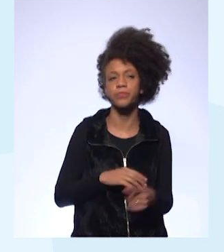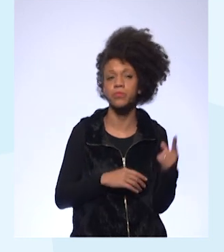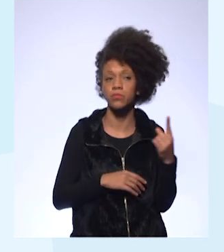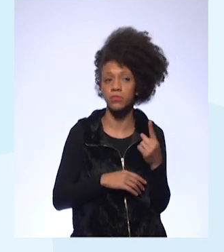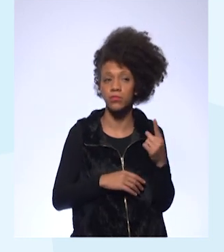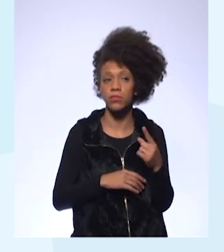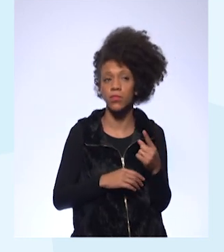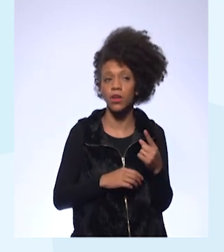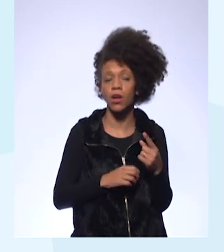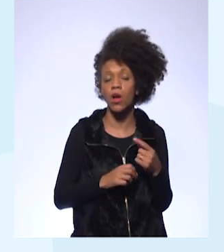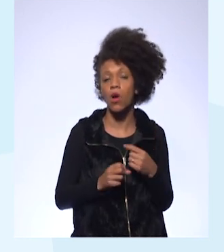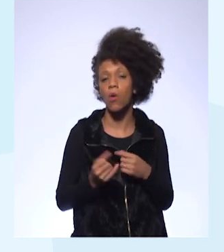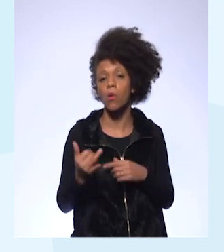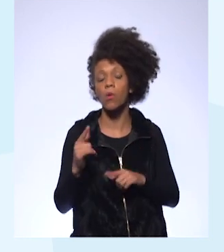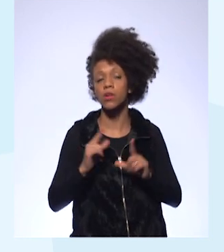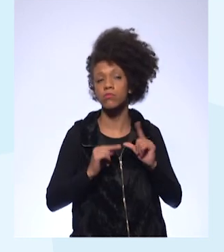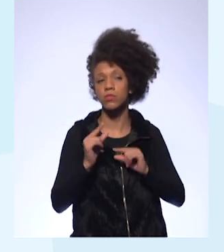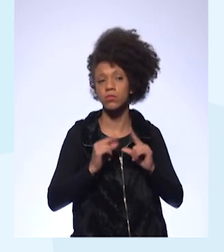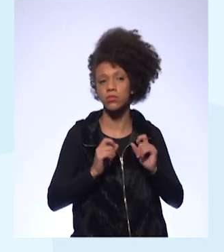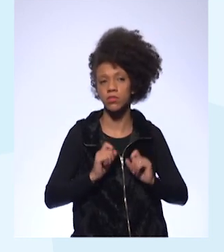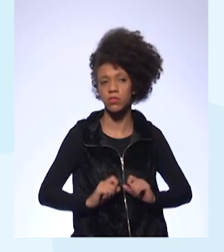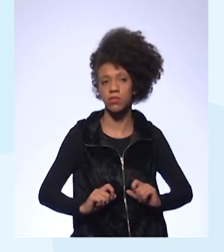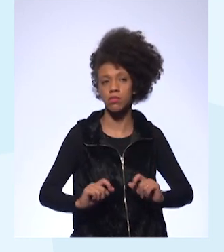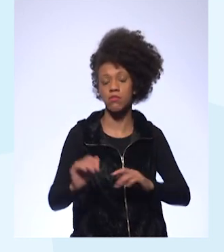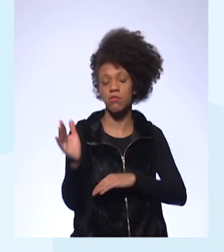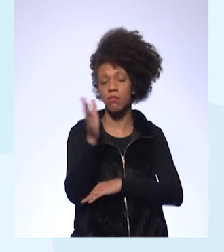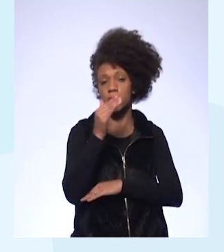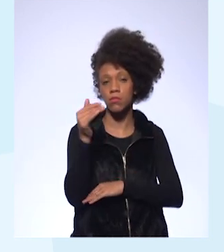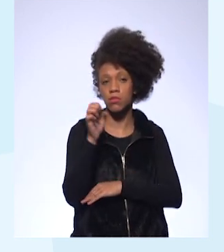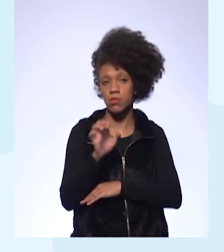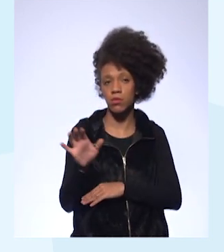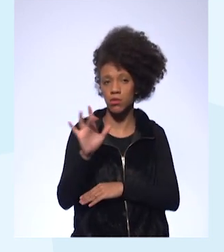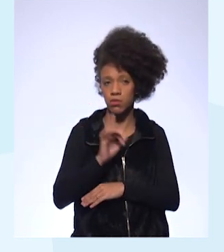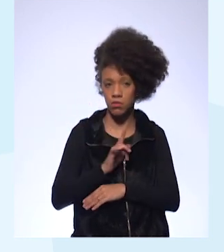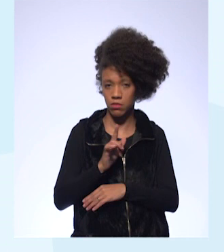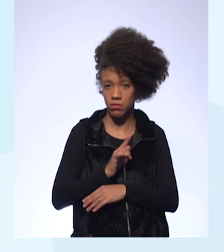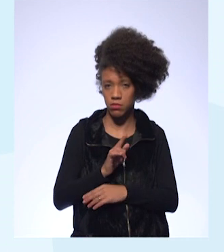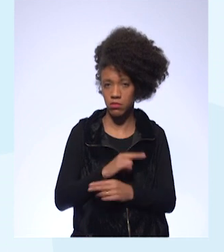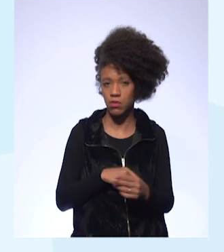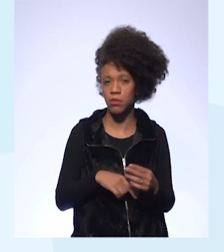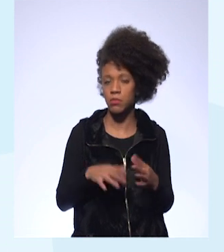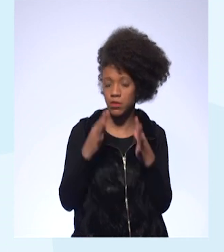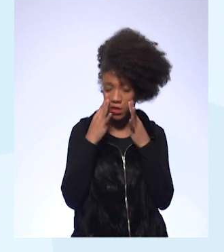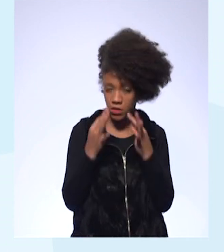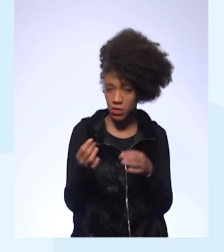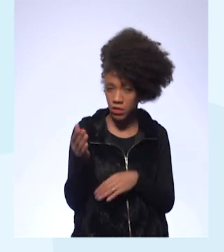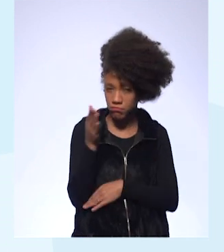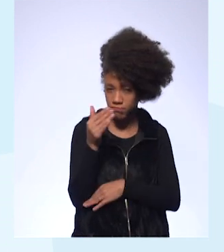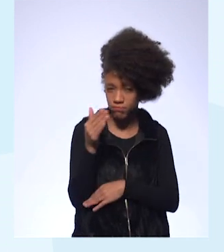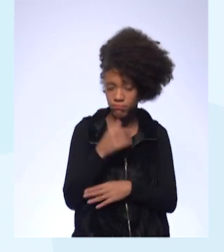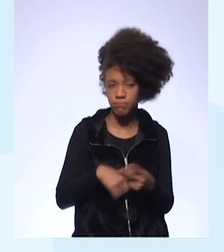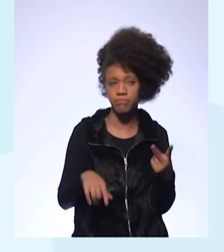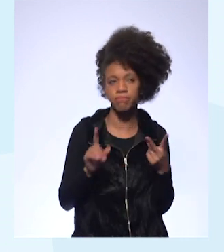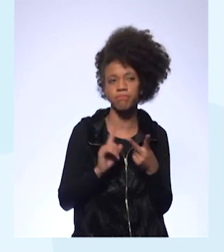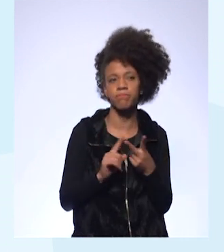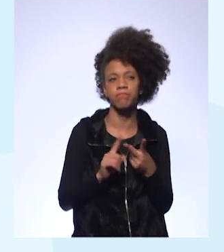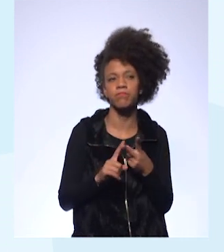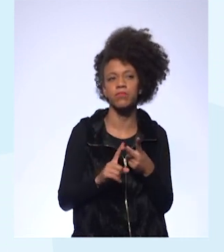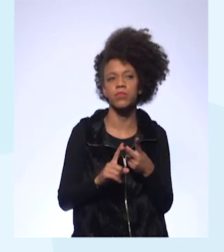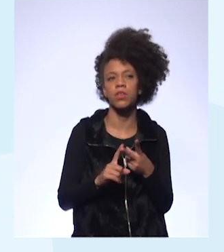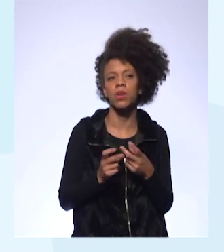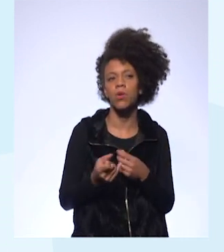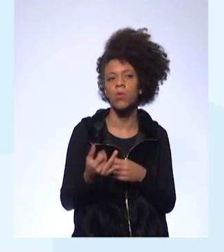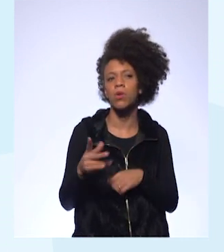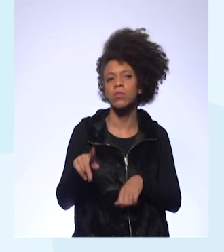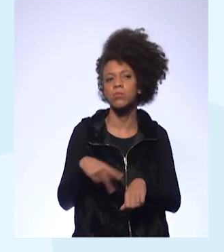primeira é: quantas estrelas a bandeira da União Europeia tem? É bem a pergunta para saber se vocês prestaram atenção na aula. E a 2,